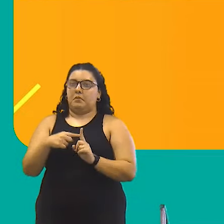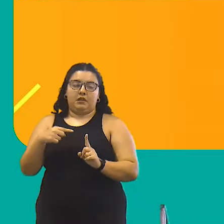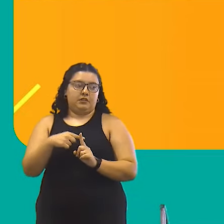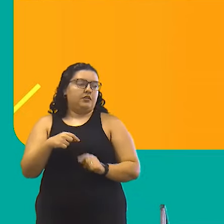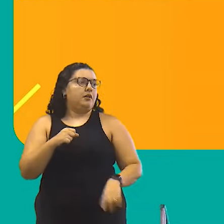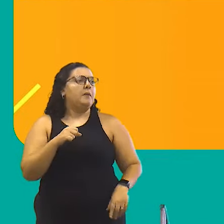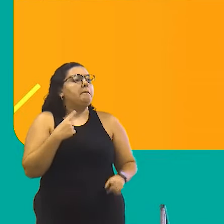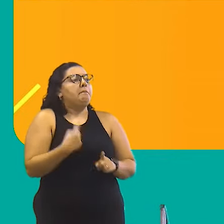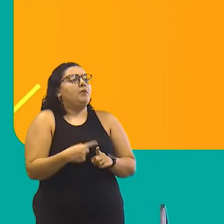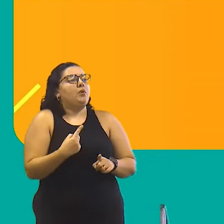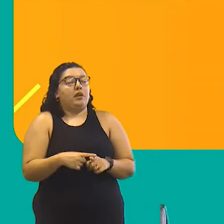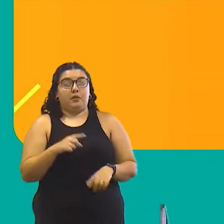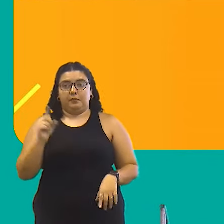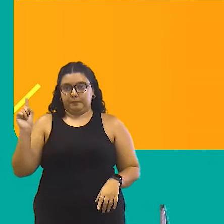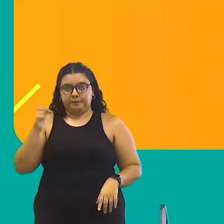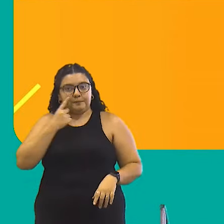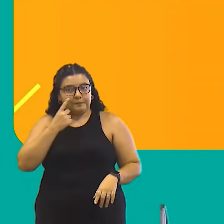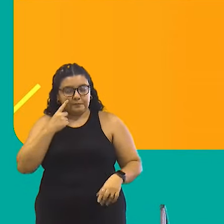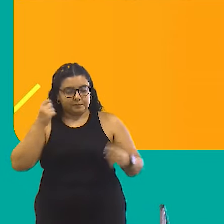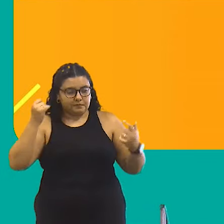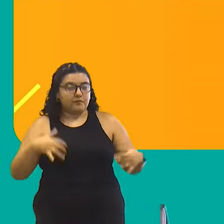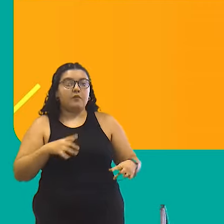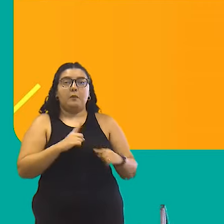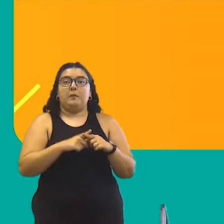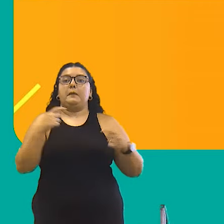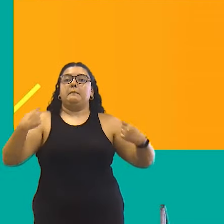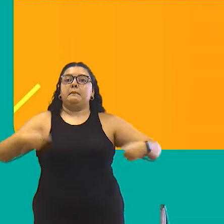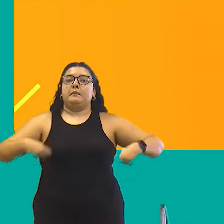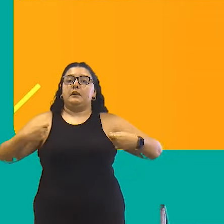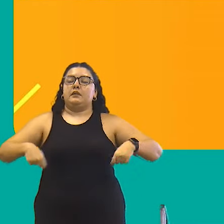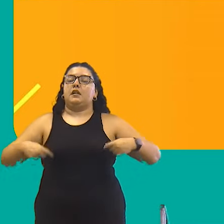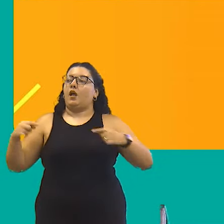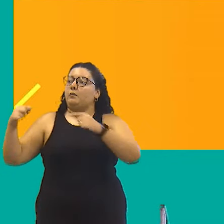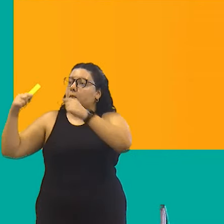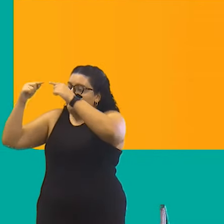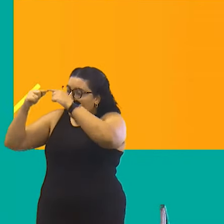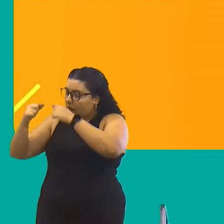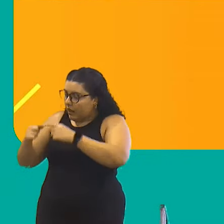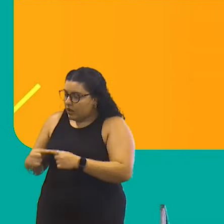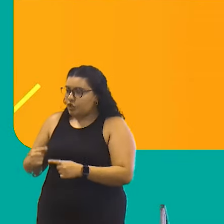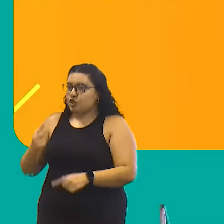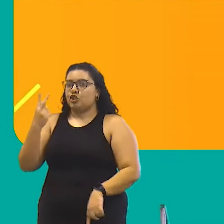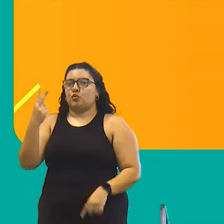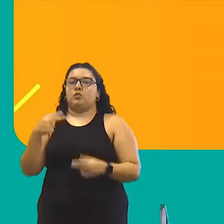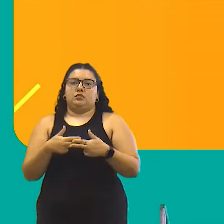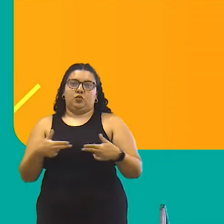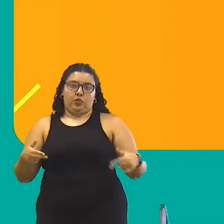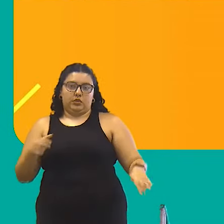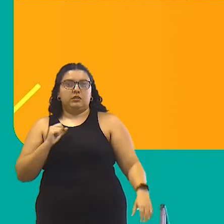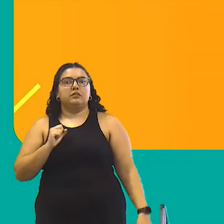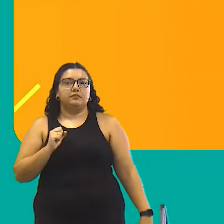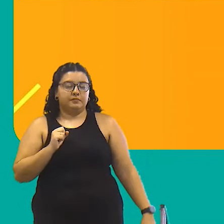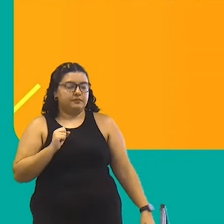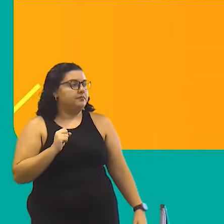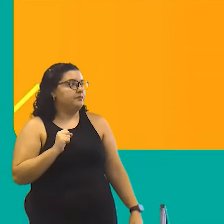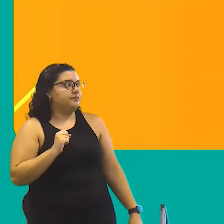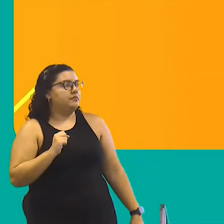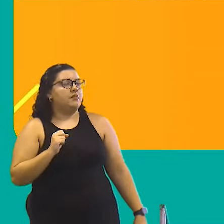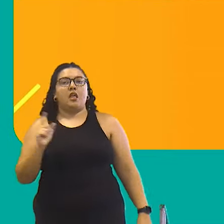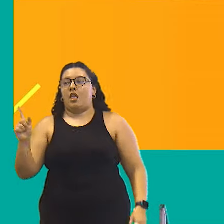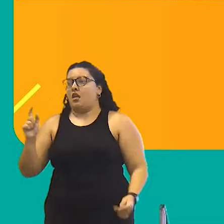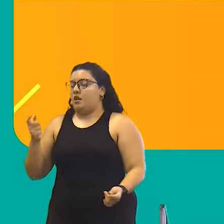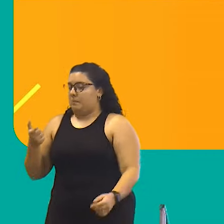Professor, mas por quê? Porque você precisa relacionar duas coisas. O